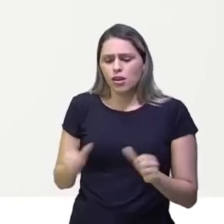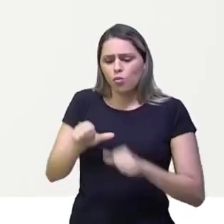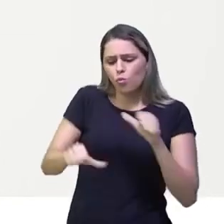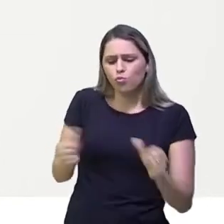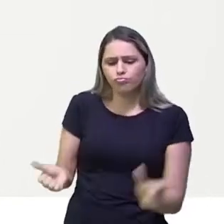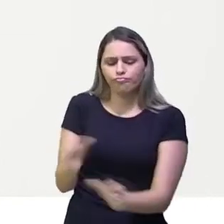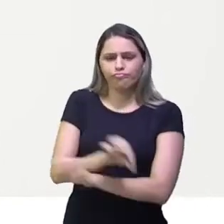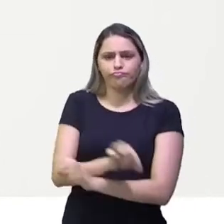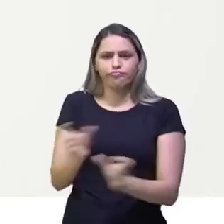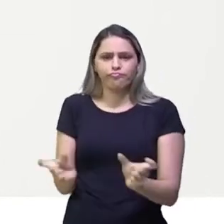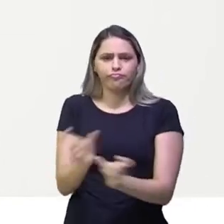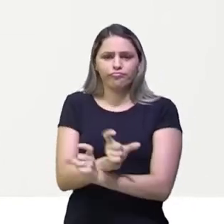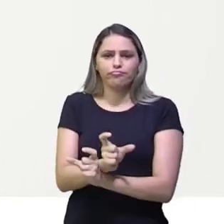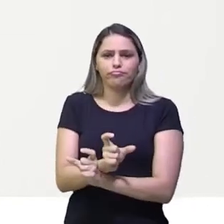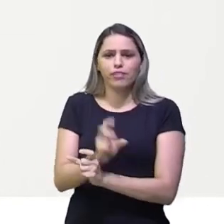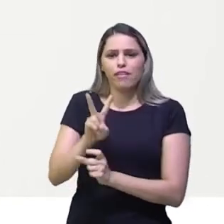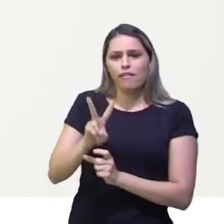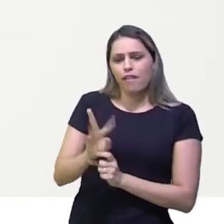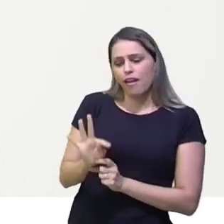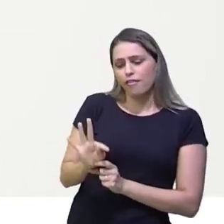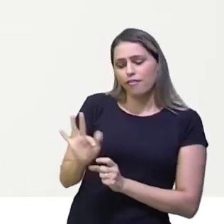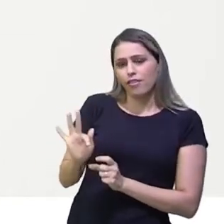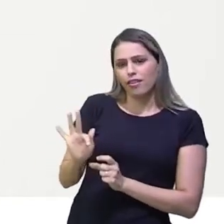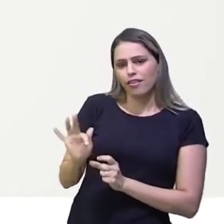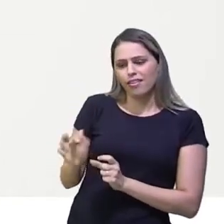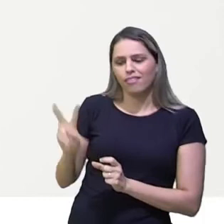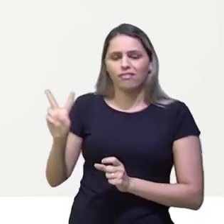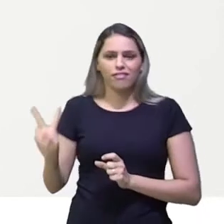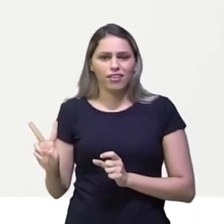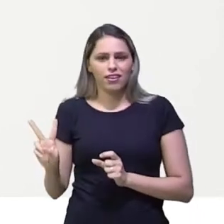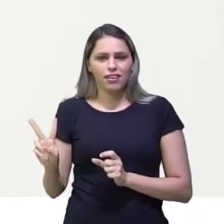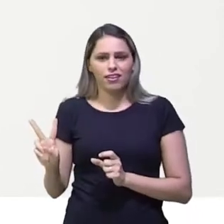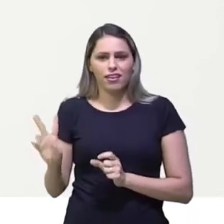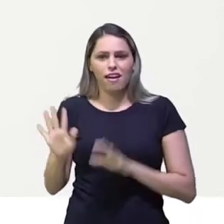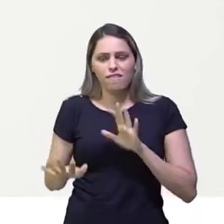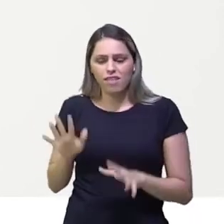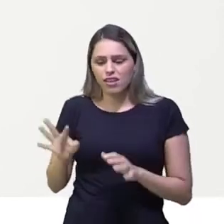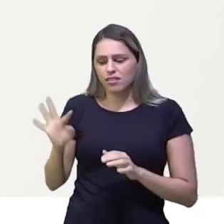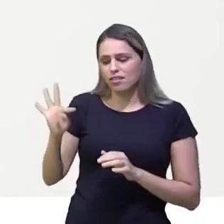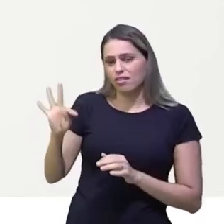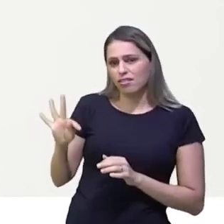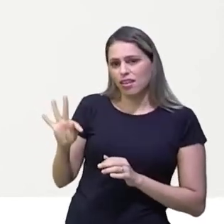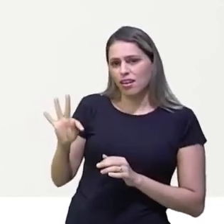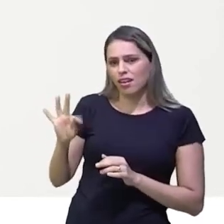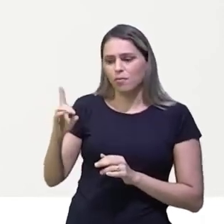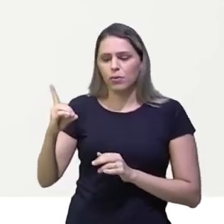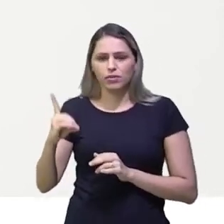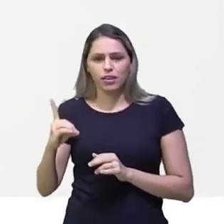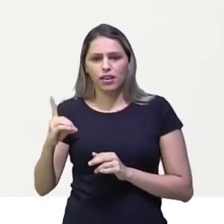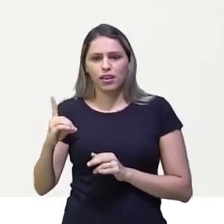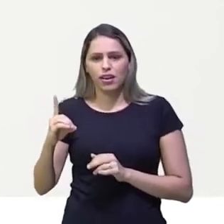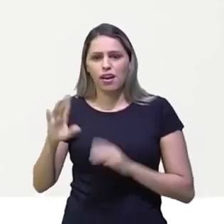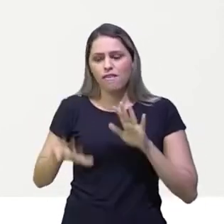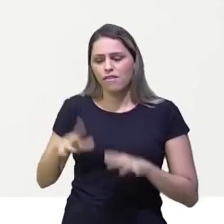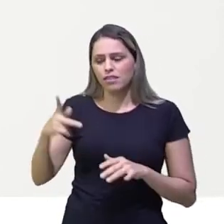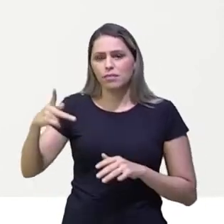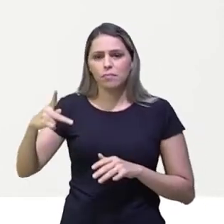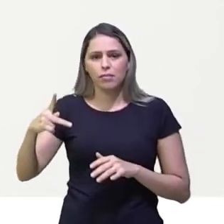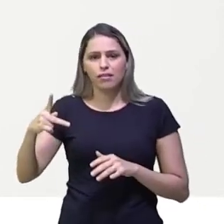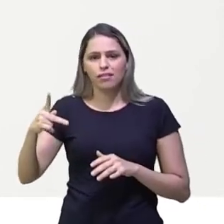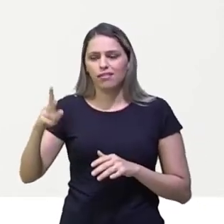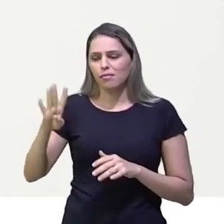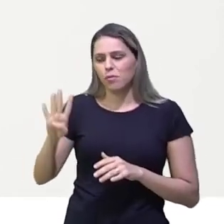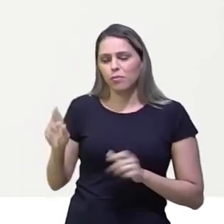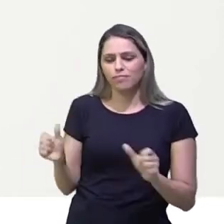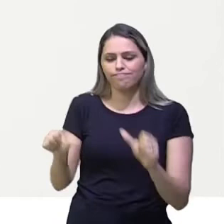letra V, o T pela letra D e P pela letra B. Por exemplo, a palavra cadê.